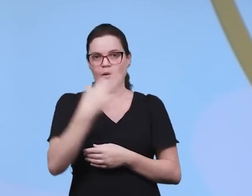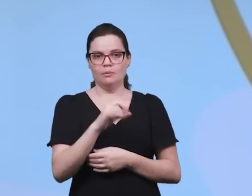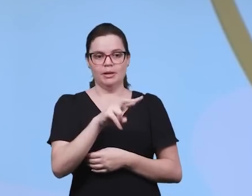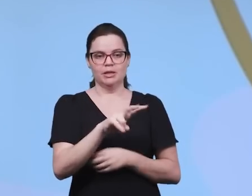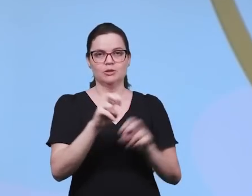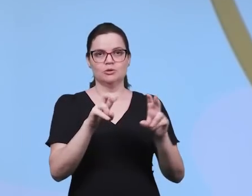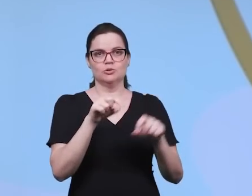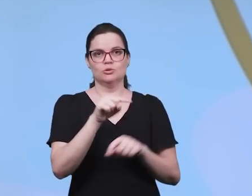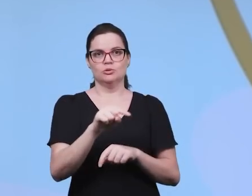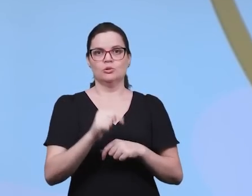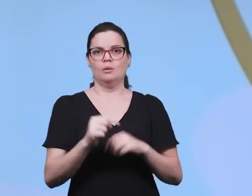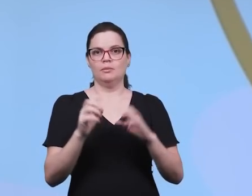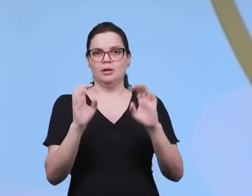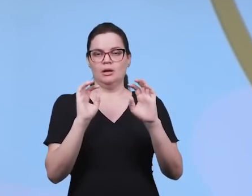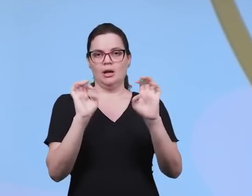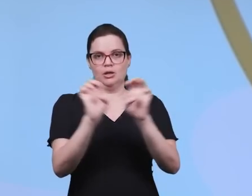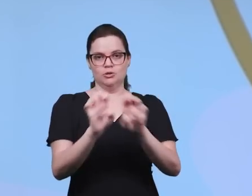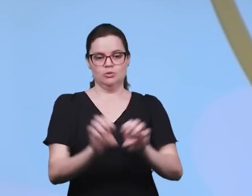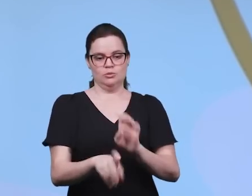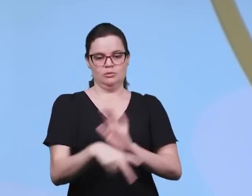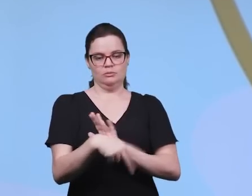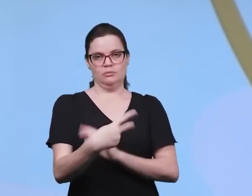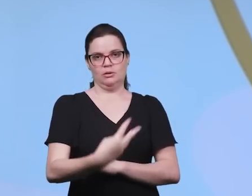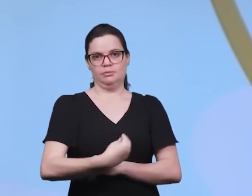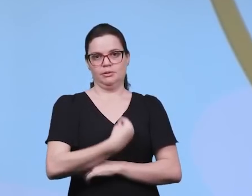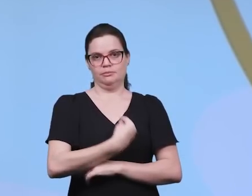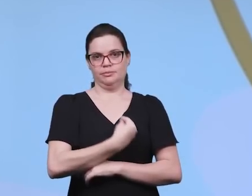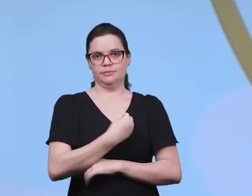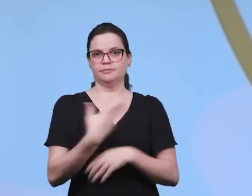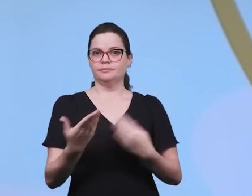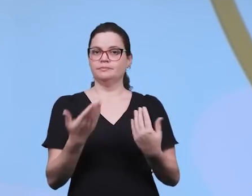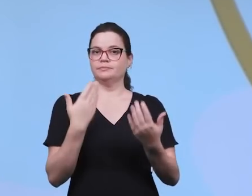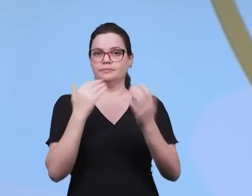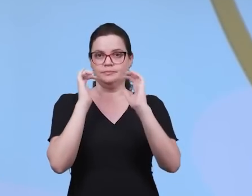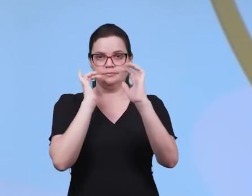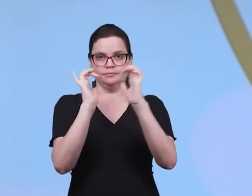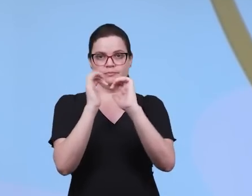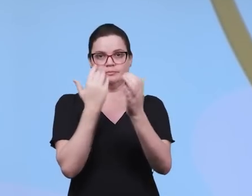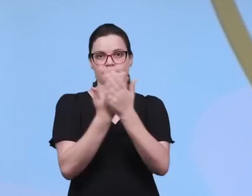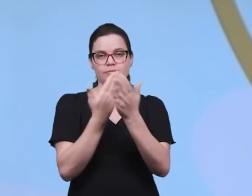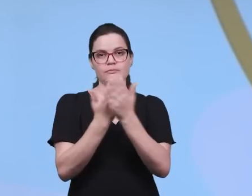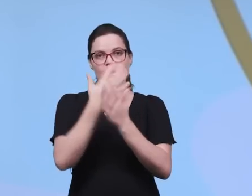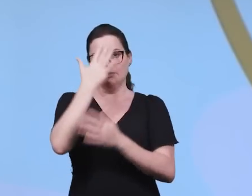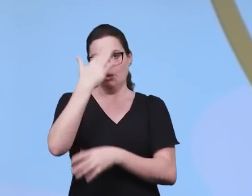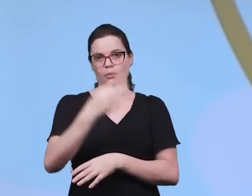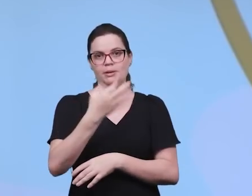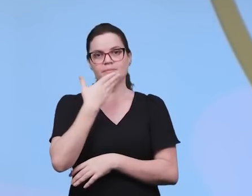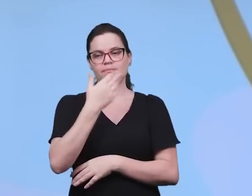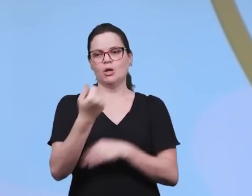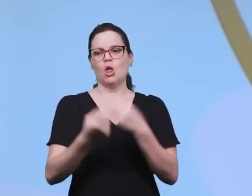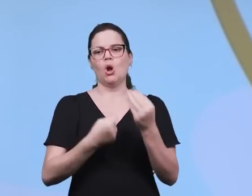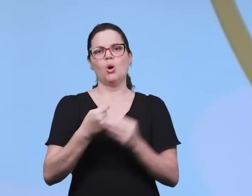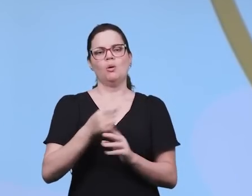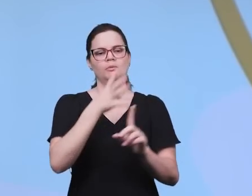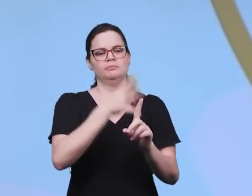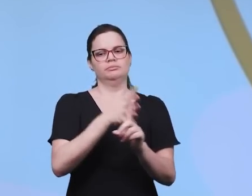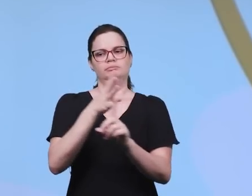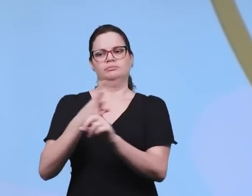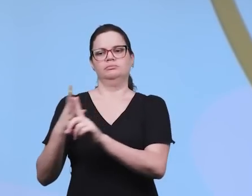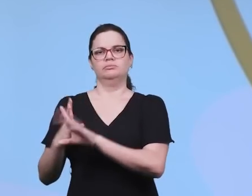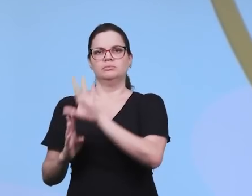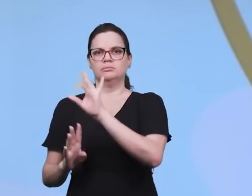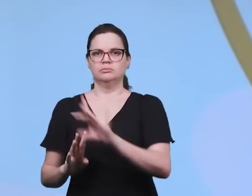compreensão sobre a estrutura daquela pessoa. Então, a neurociência ela permite a gente aumentar a compreensão para melhor